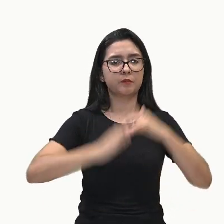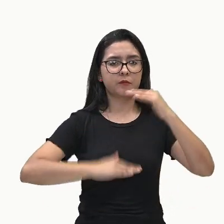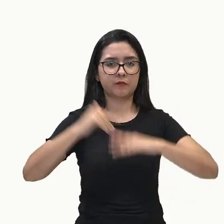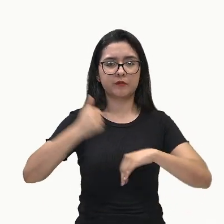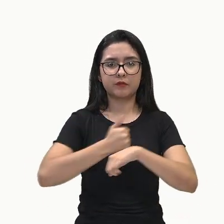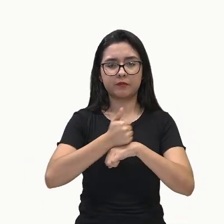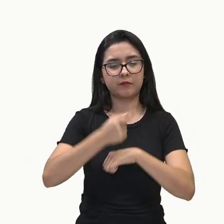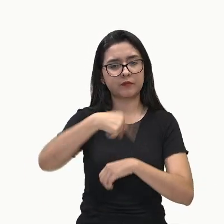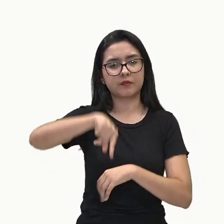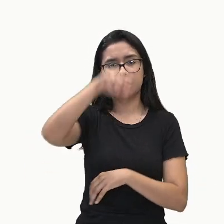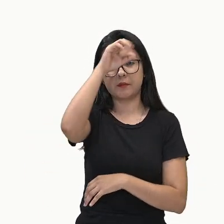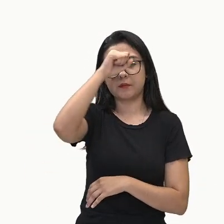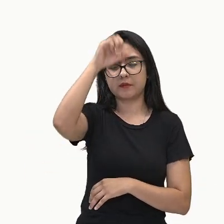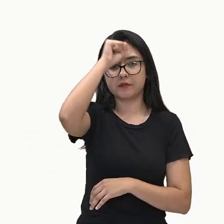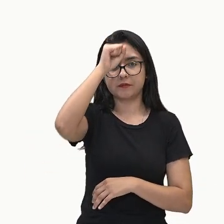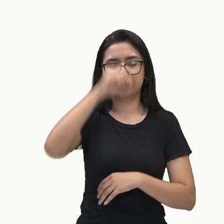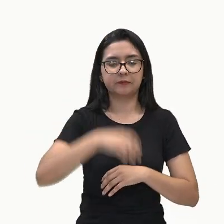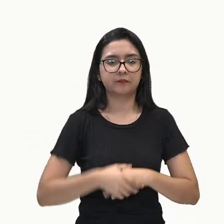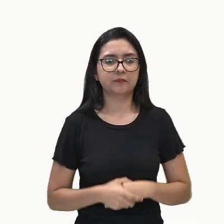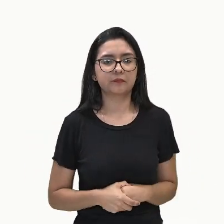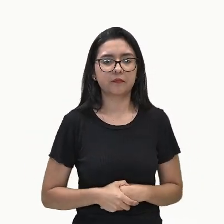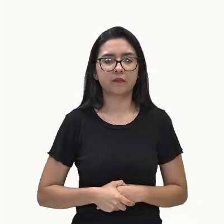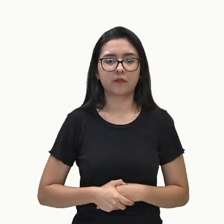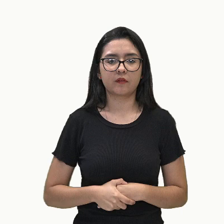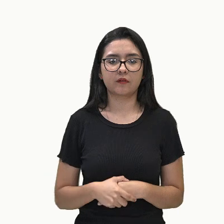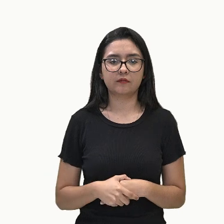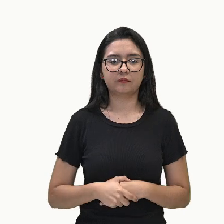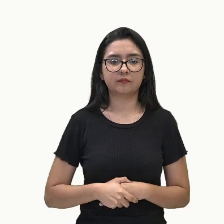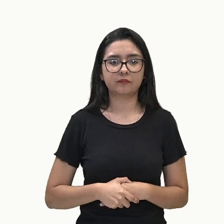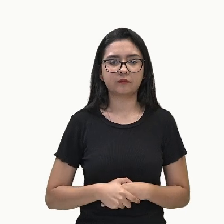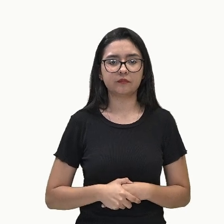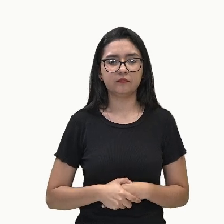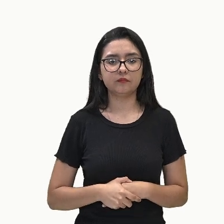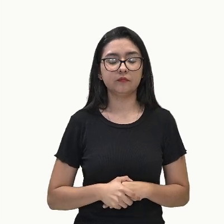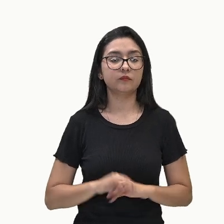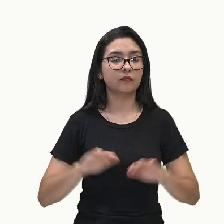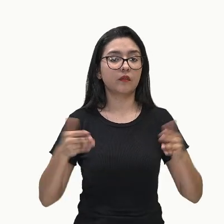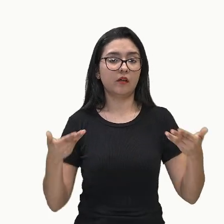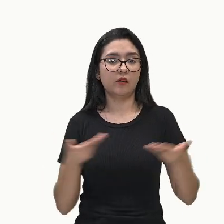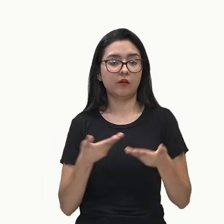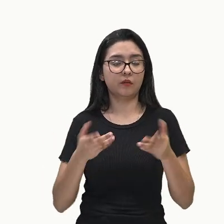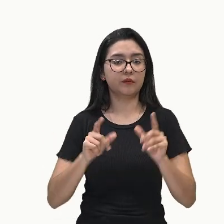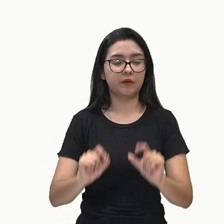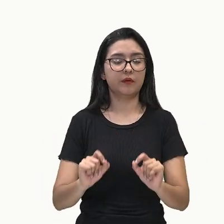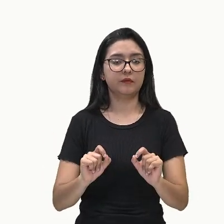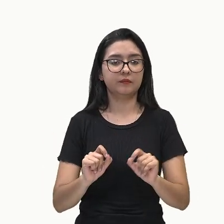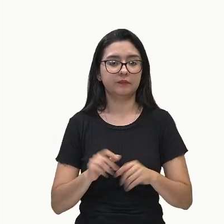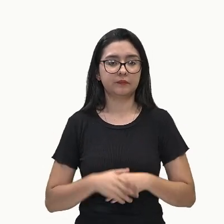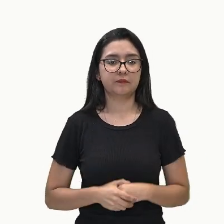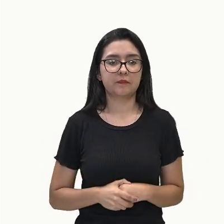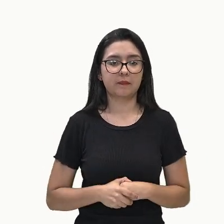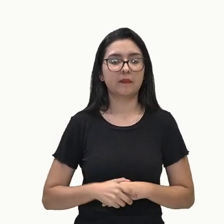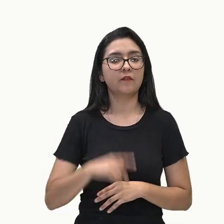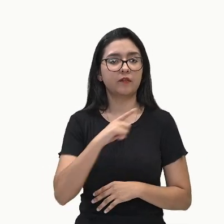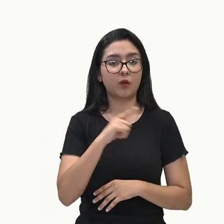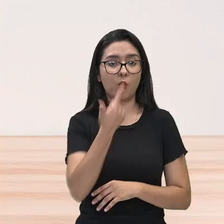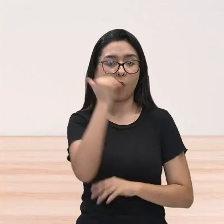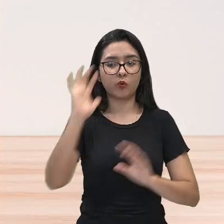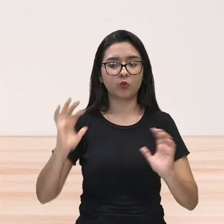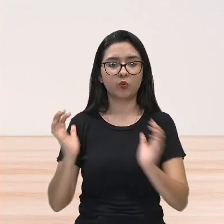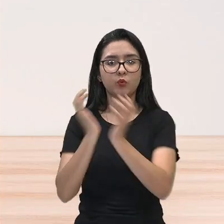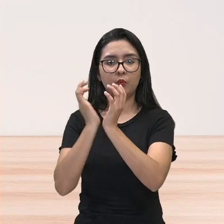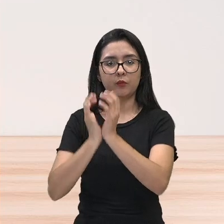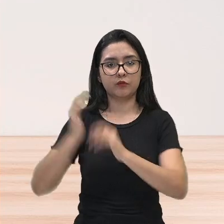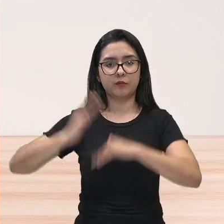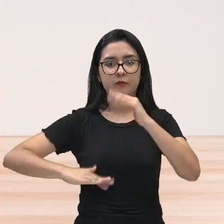nome e se familiarizarem com esse conceito. E agora, nós vamos a mais uma categoria das